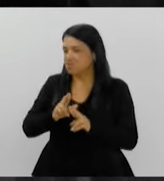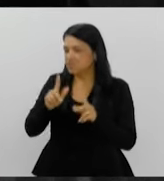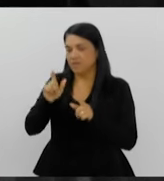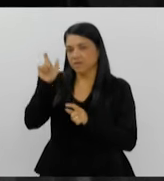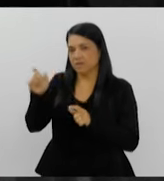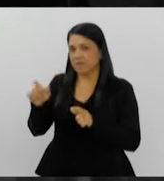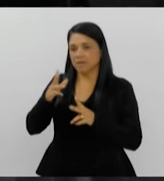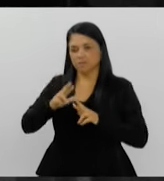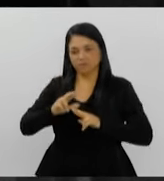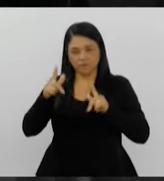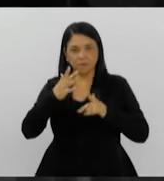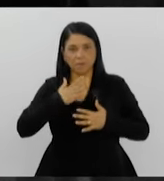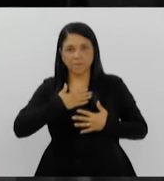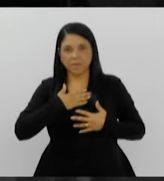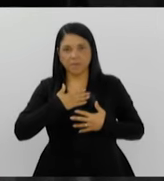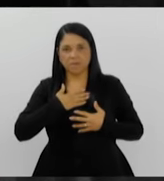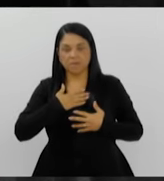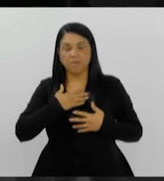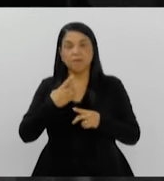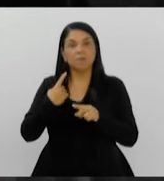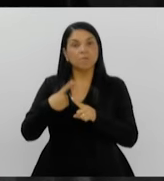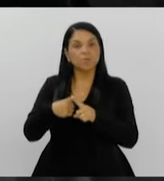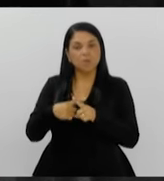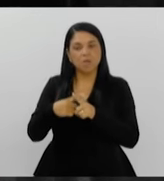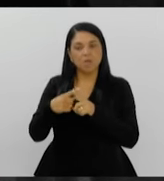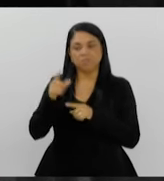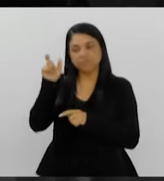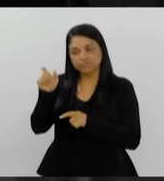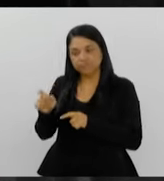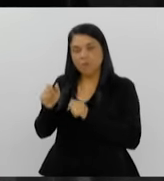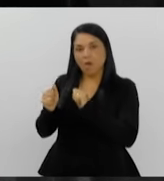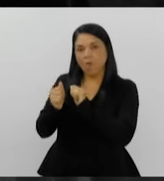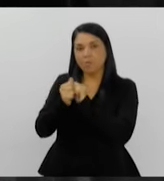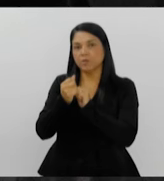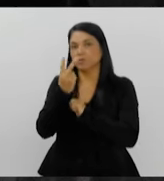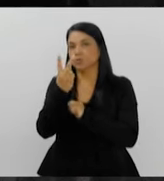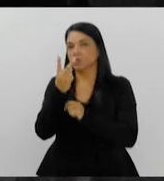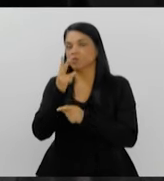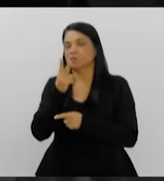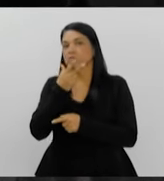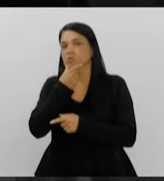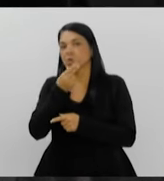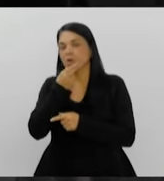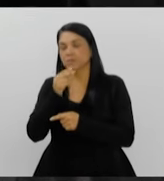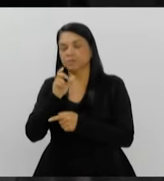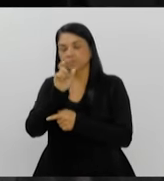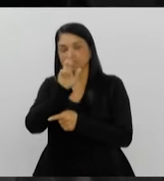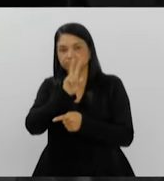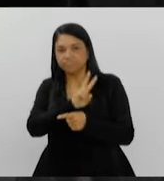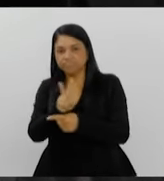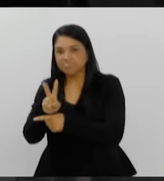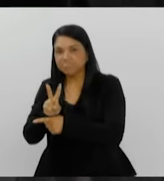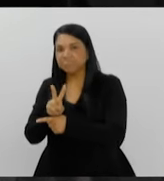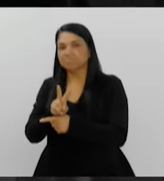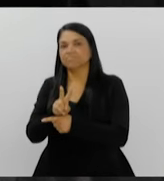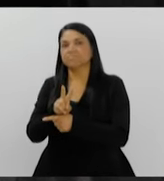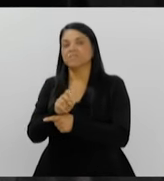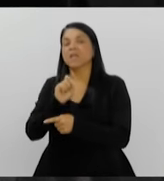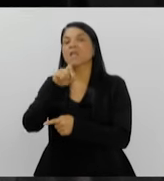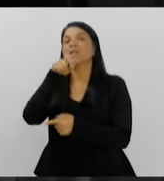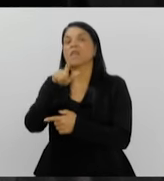minha porque que esse indivíduo estava acompanhado de seguranças armados Quem levou esses seguranças e quem pagou por esses